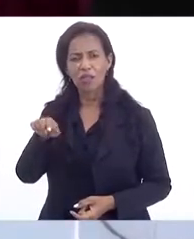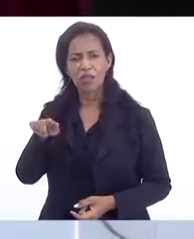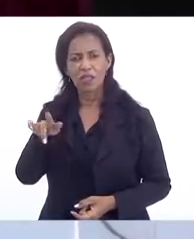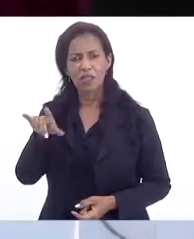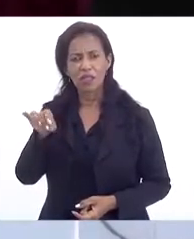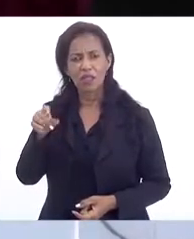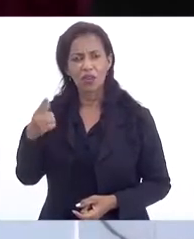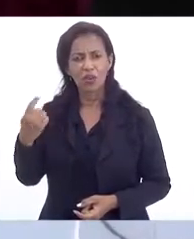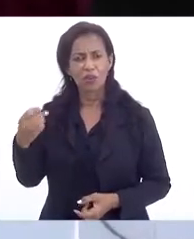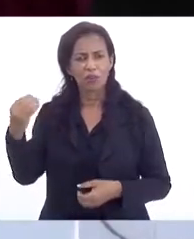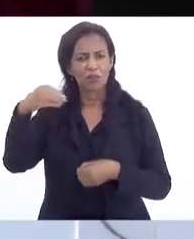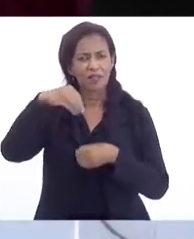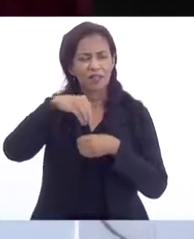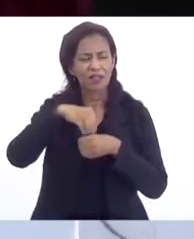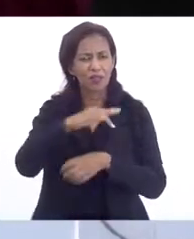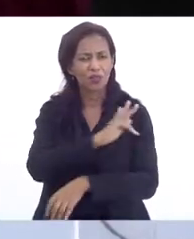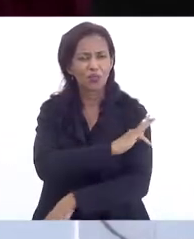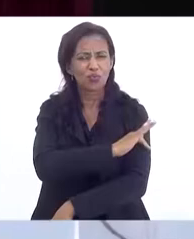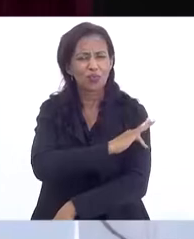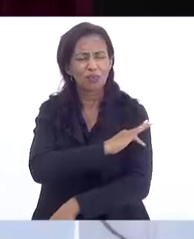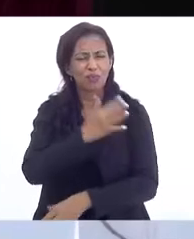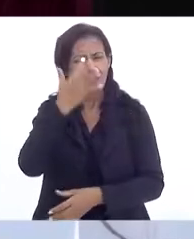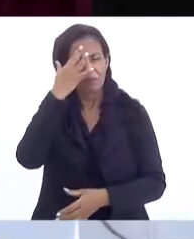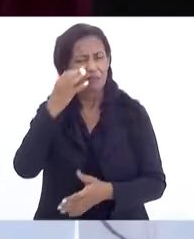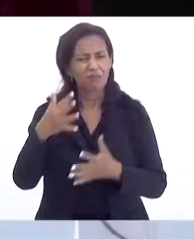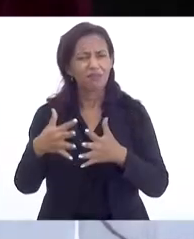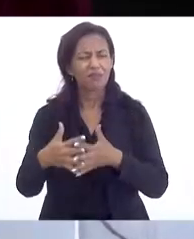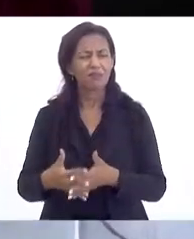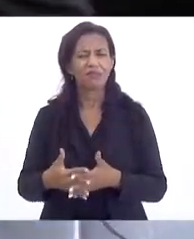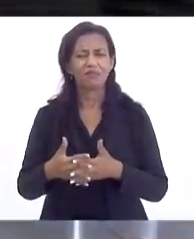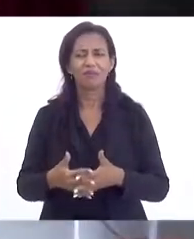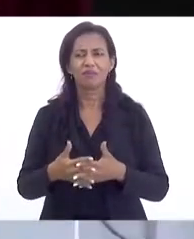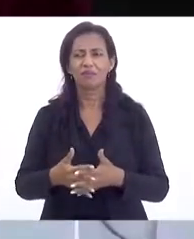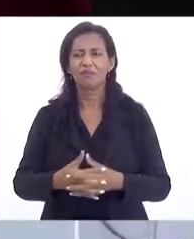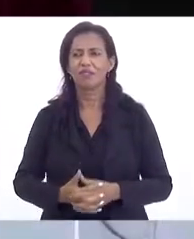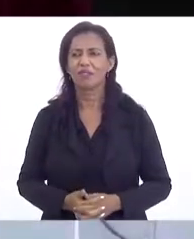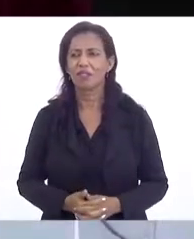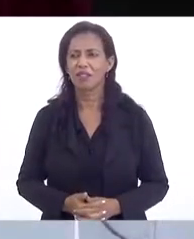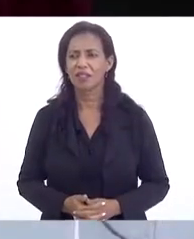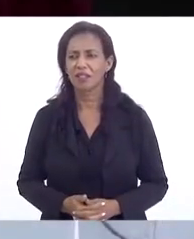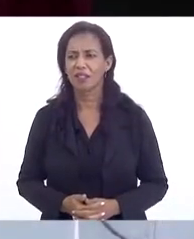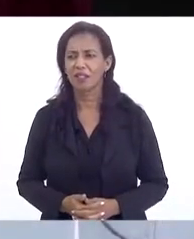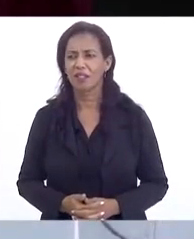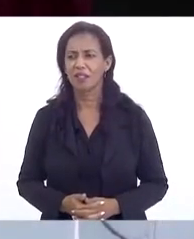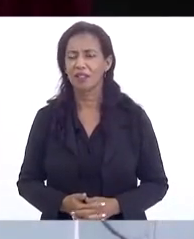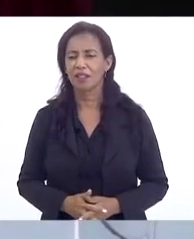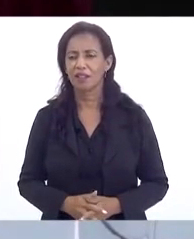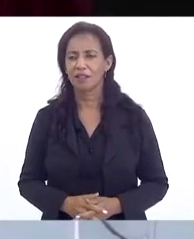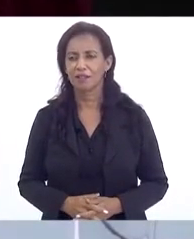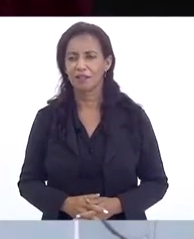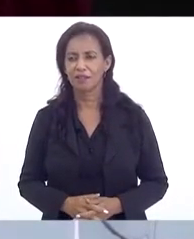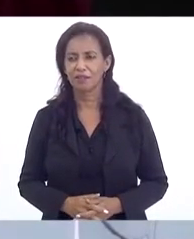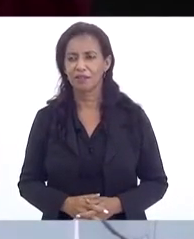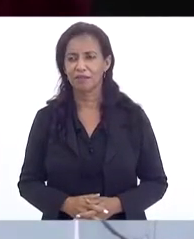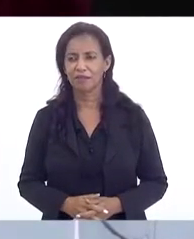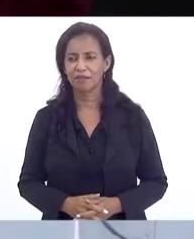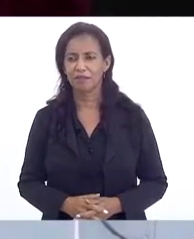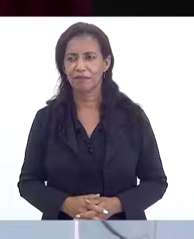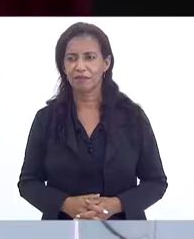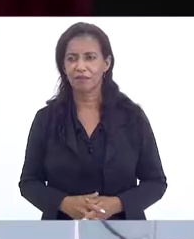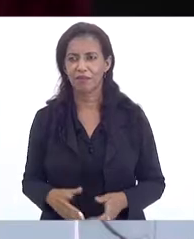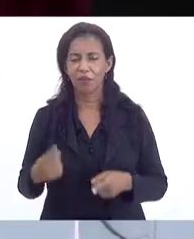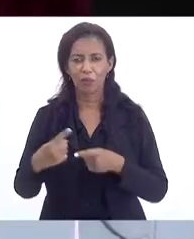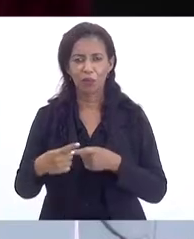tem que estar no ensino fundamental? Eu concordo plenamente com o deputado Marcelo Cabeleireiro. Até porque é